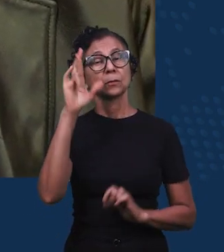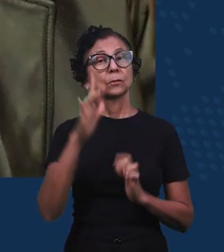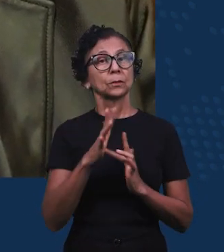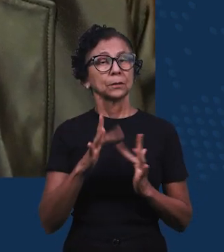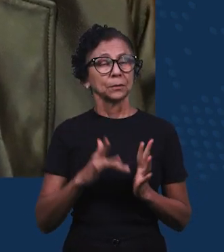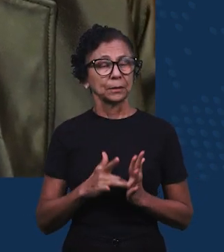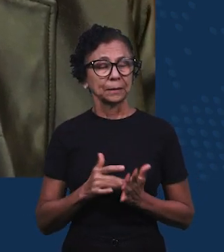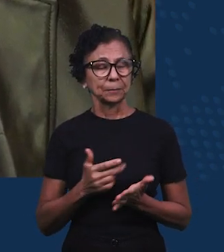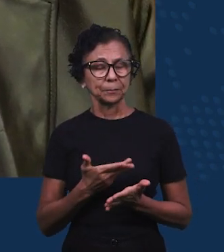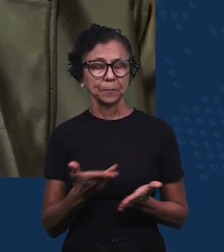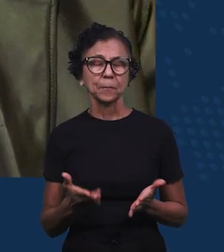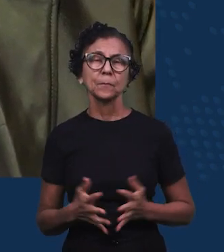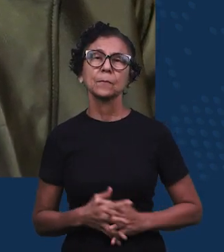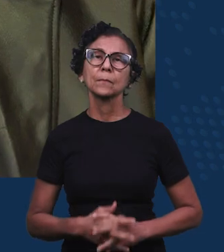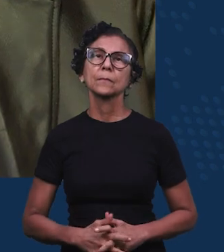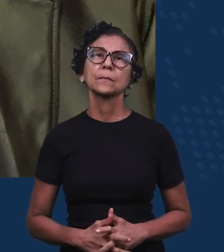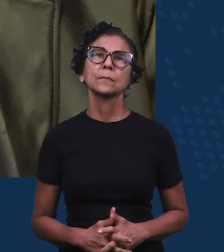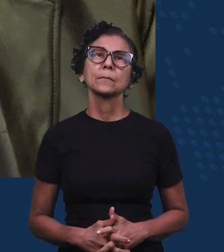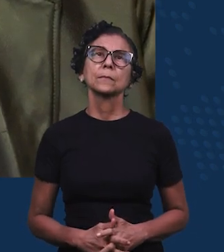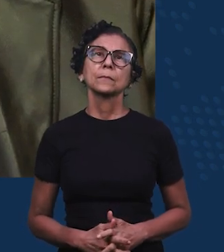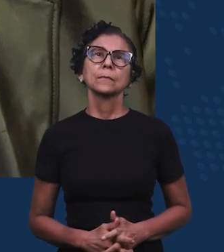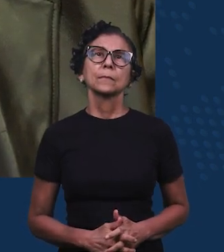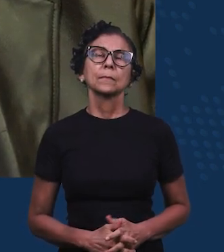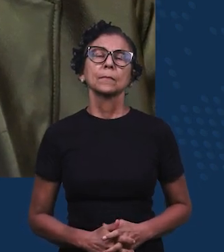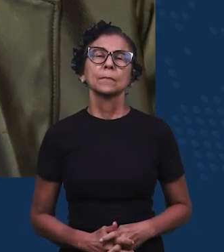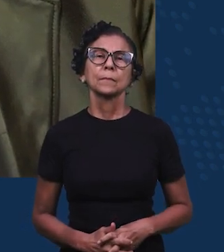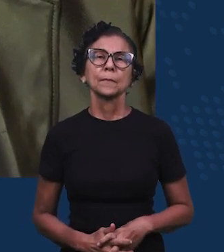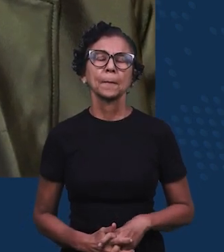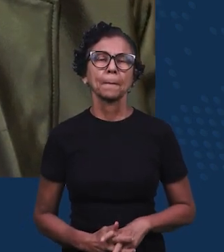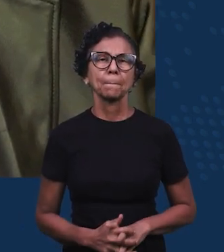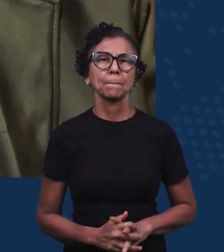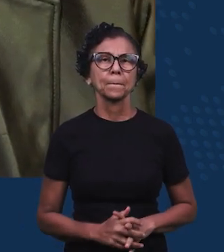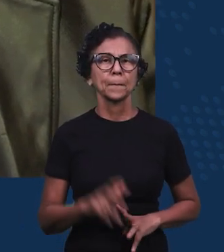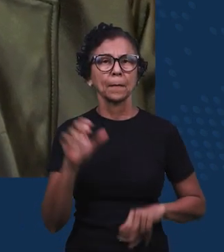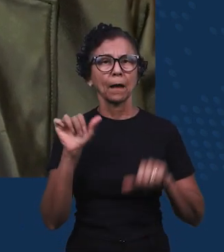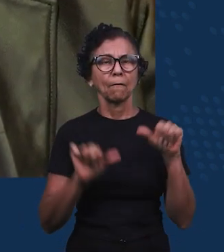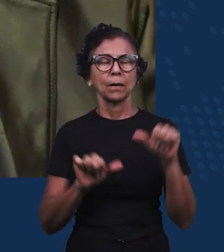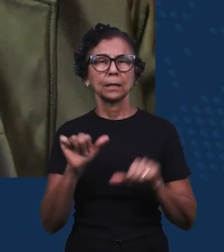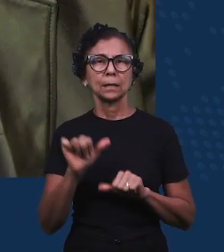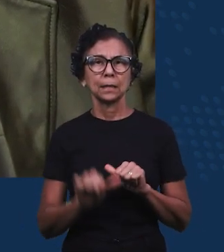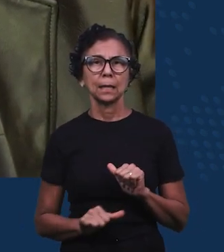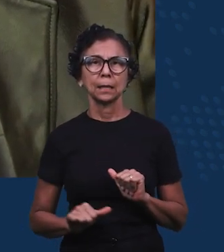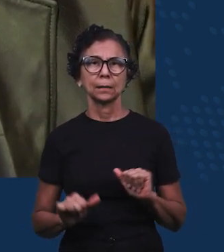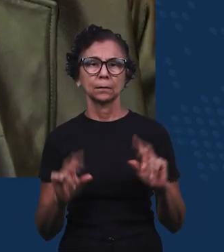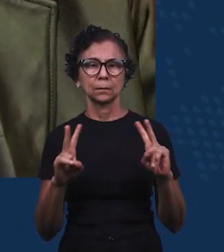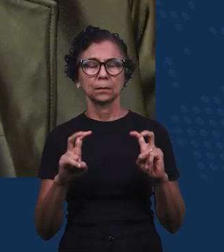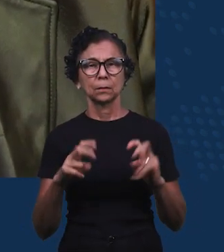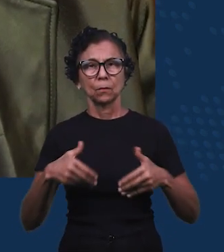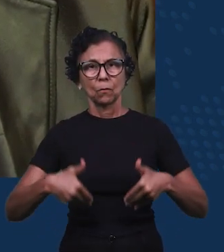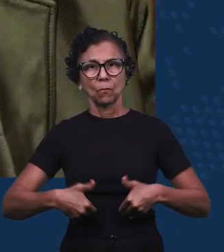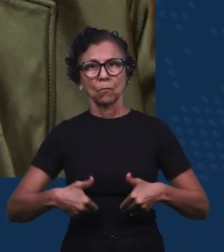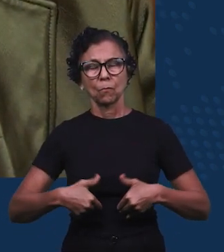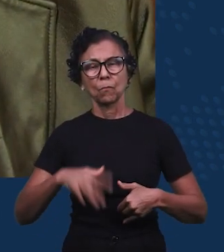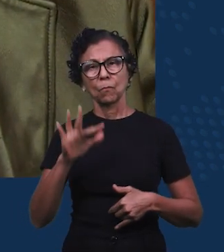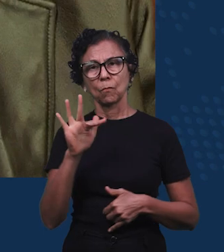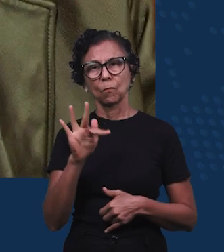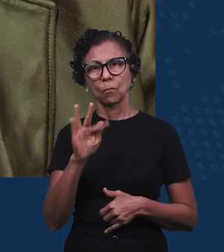para todos. Vamos pensar um pouco sobre fome nesse programa.